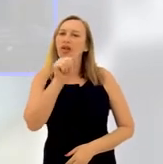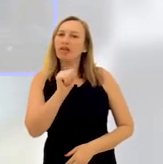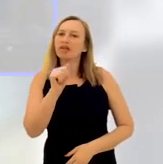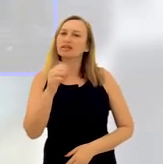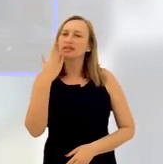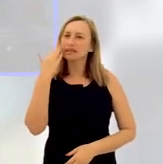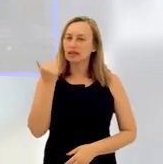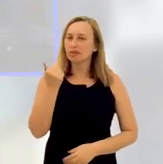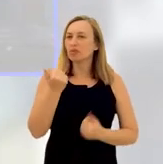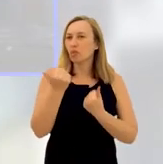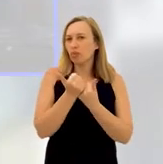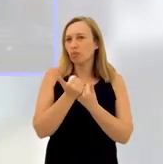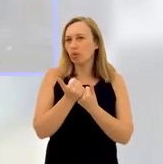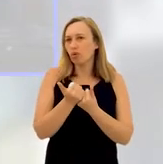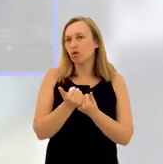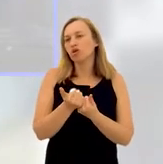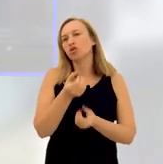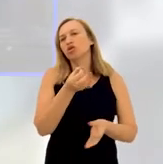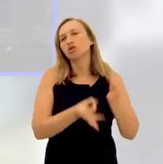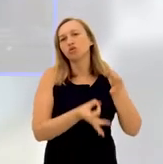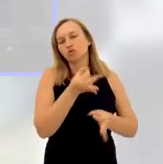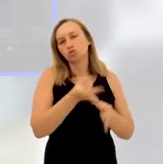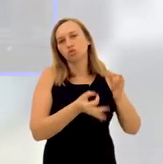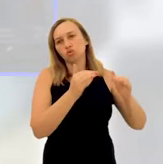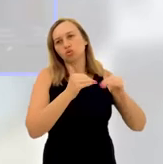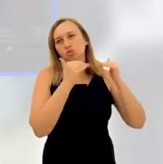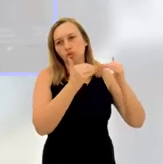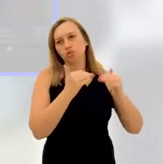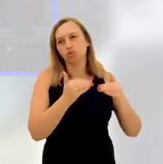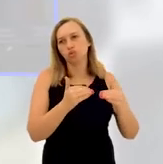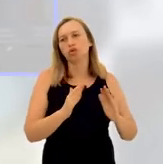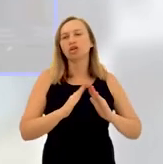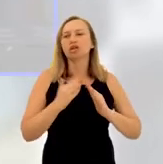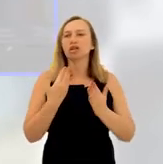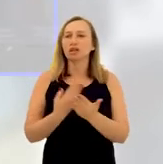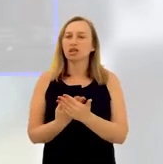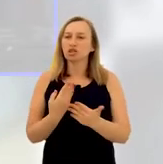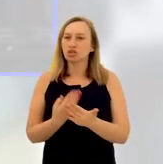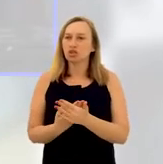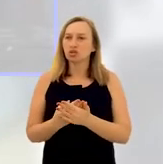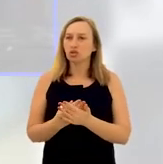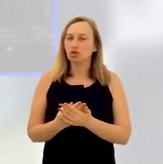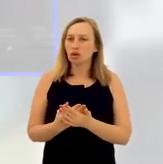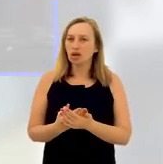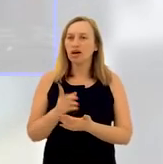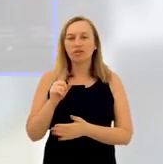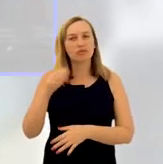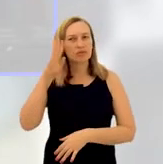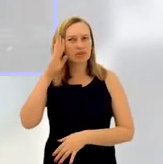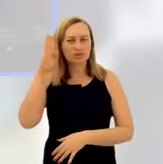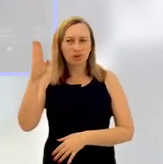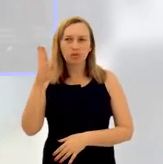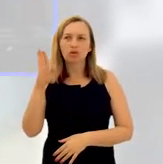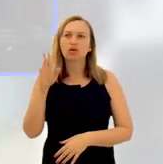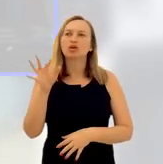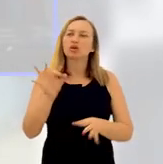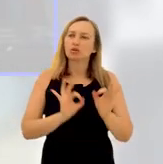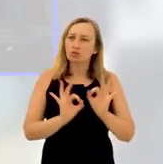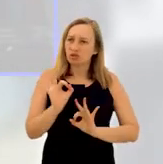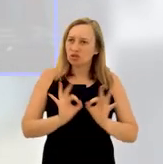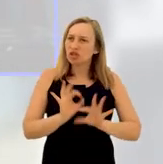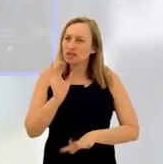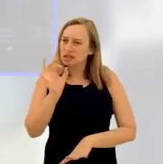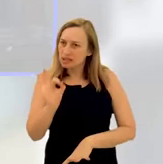Juliana, a gente sabe que o apoio do Tribunal de Justiça, né, e da Escola da Magistratura foi fundamental aí para que o